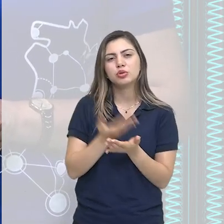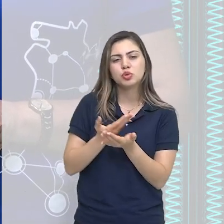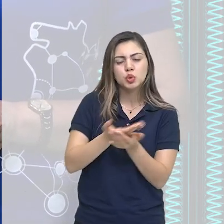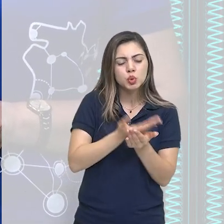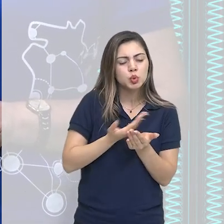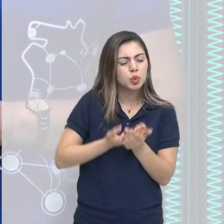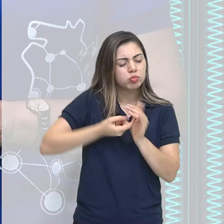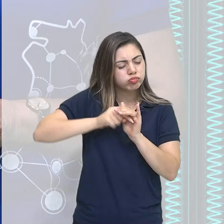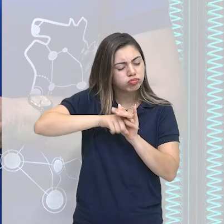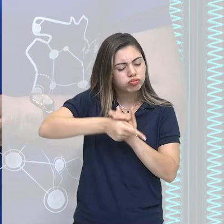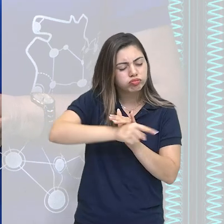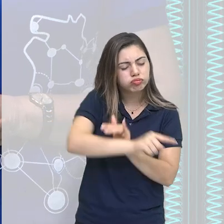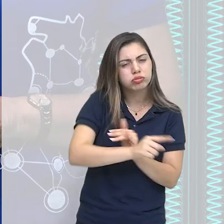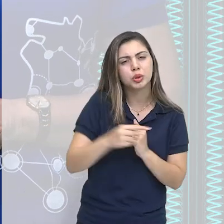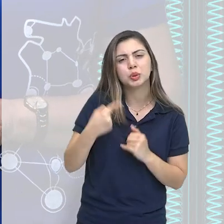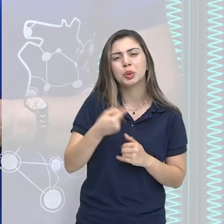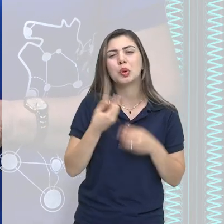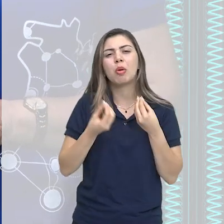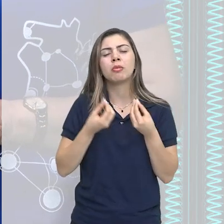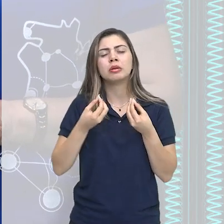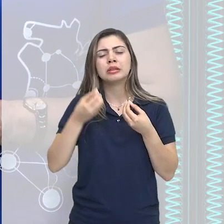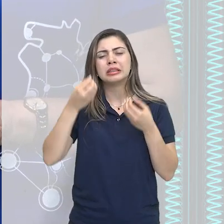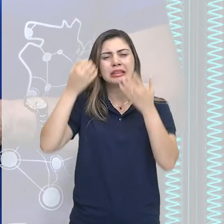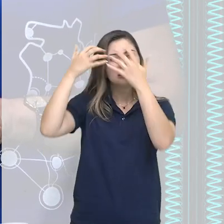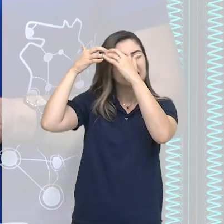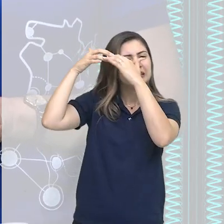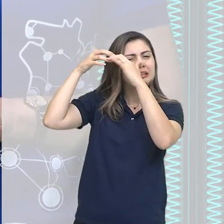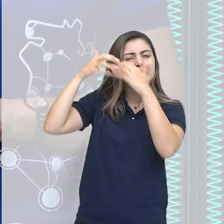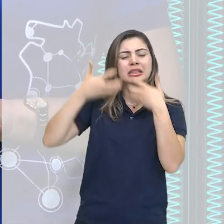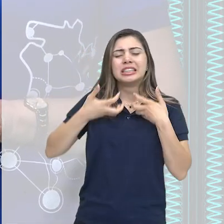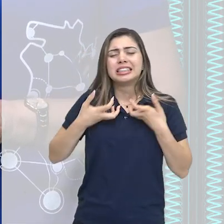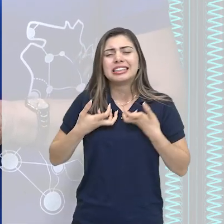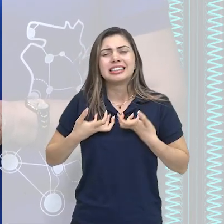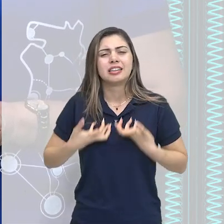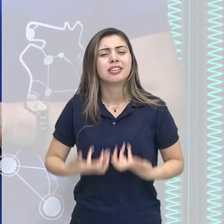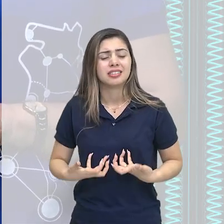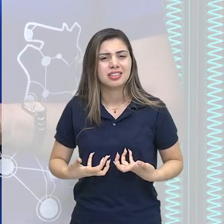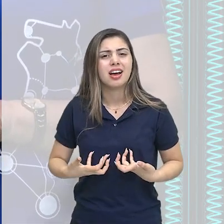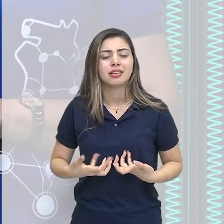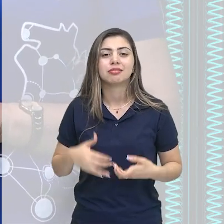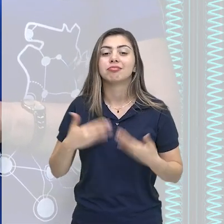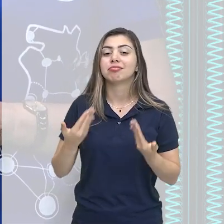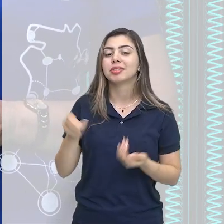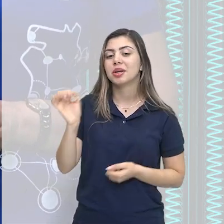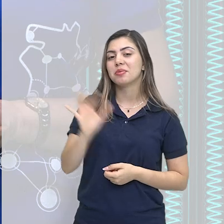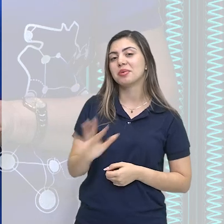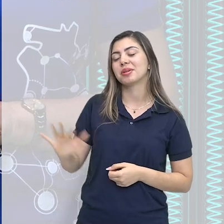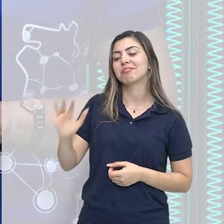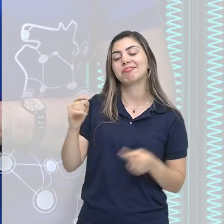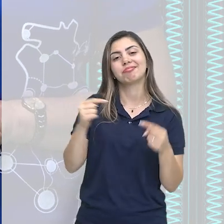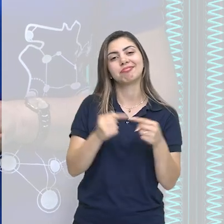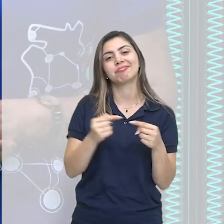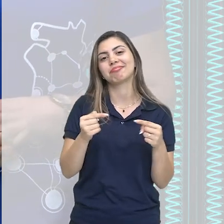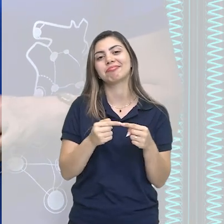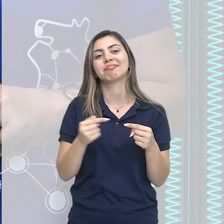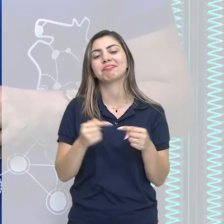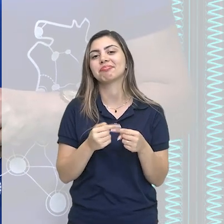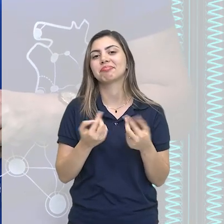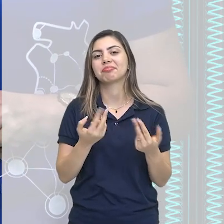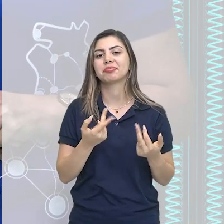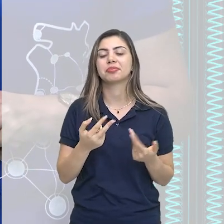bem profundo, a gente fica super cansado, né? E aí a imagem mostra isso.